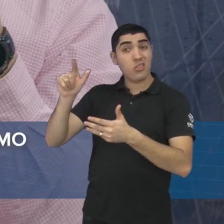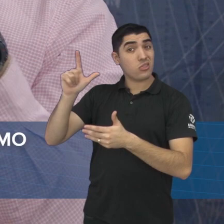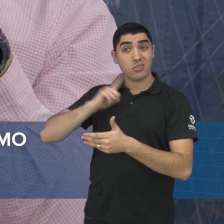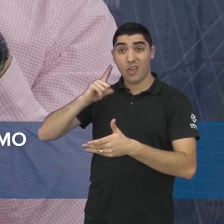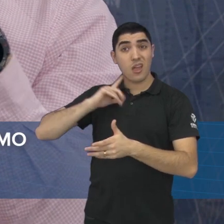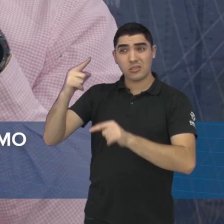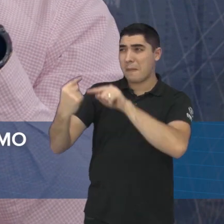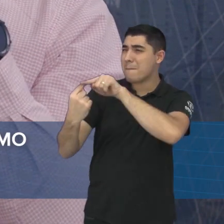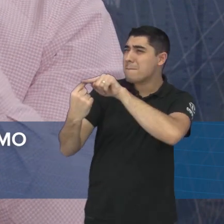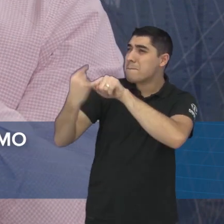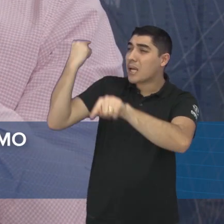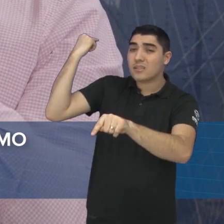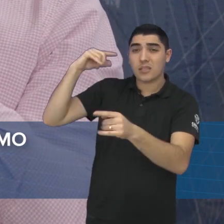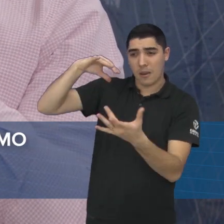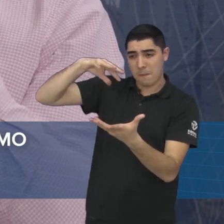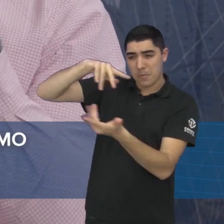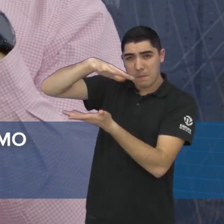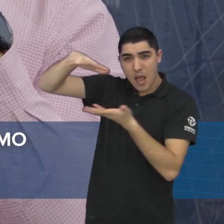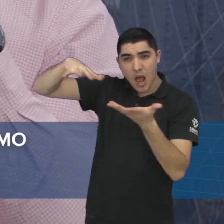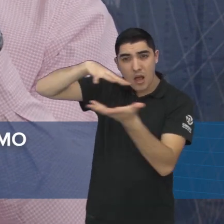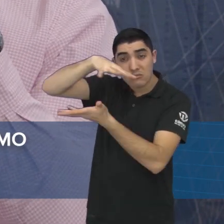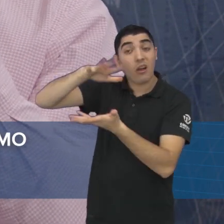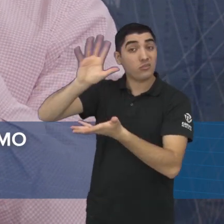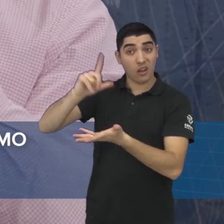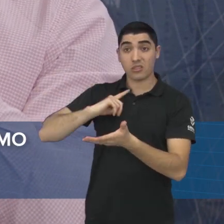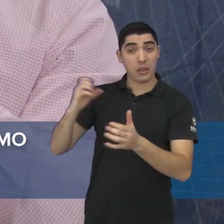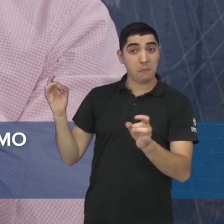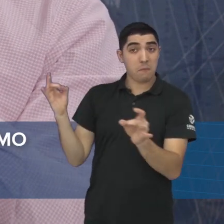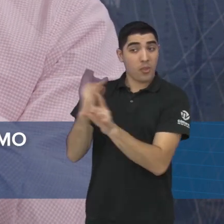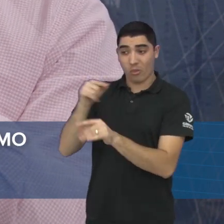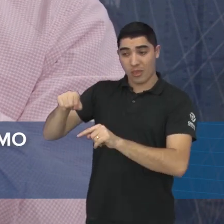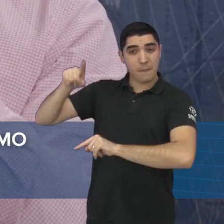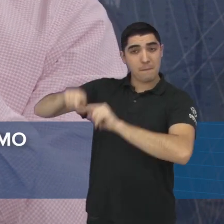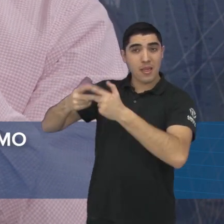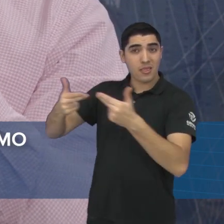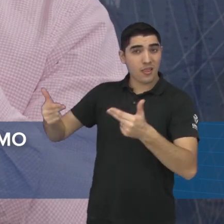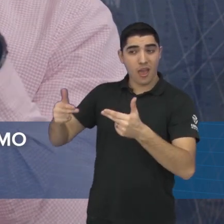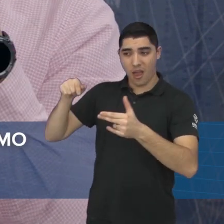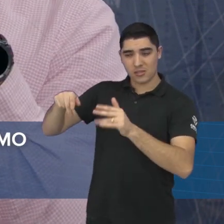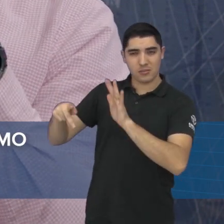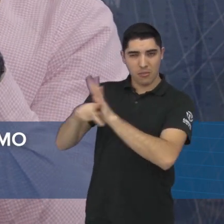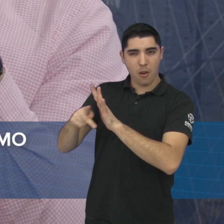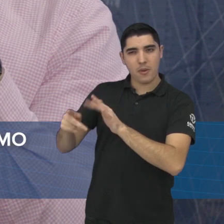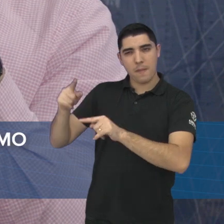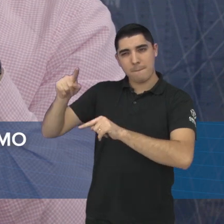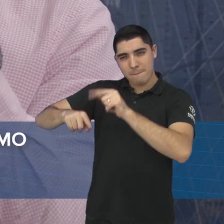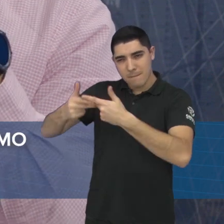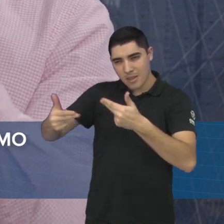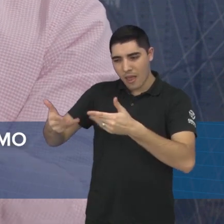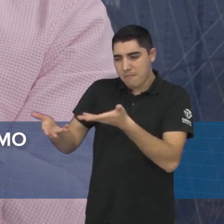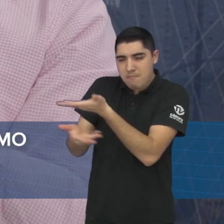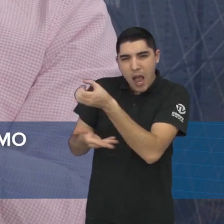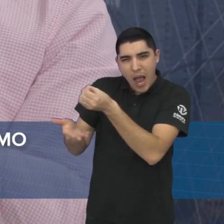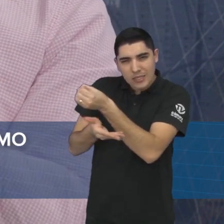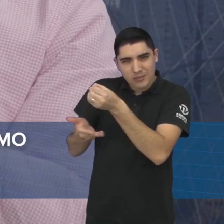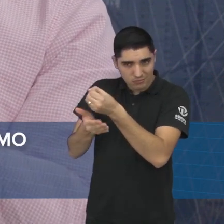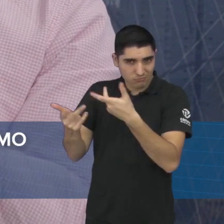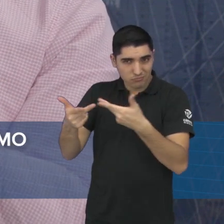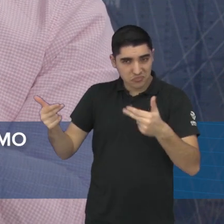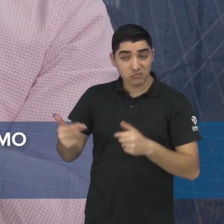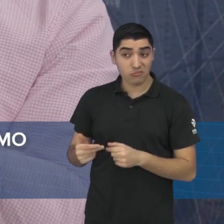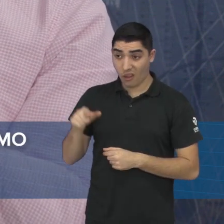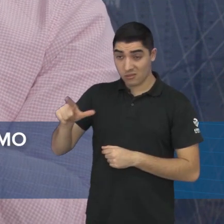ó, desde o começo do universo. Então, se a gente pensar, a matéria-prima está aí? Tá, né?